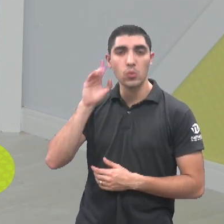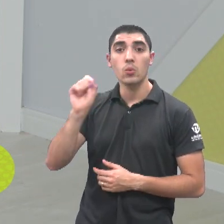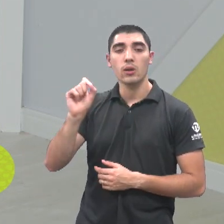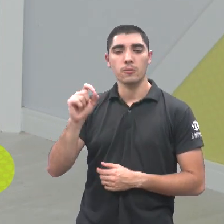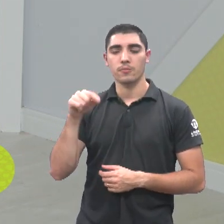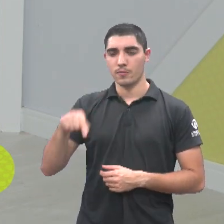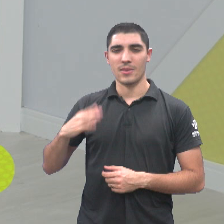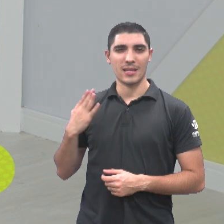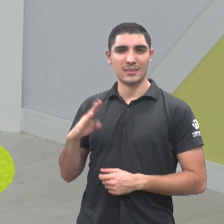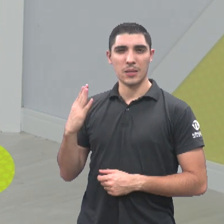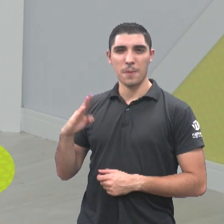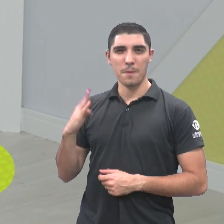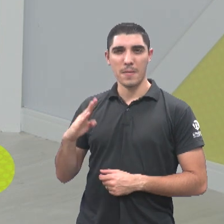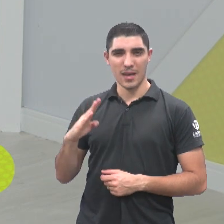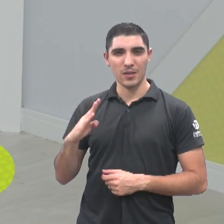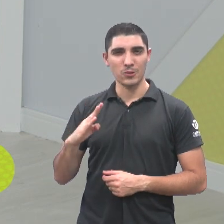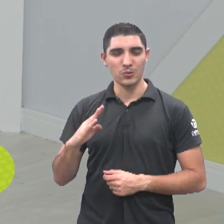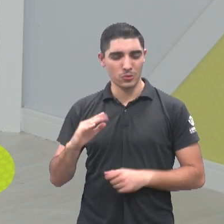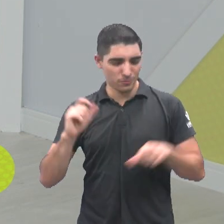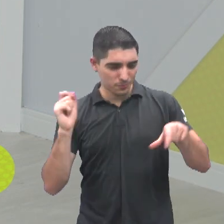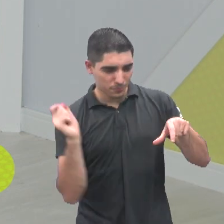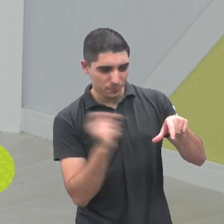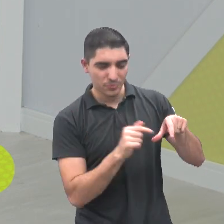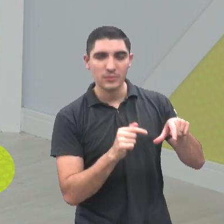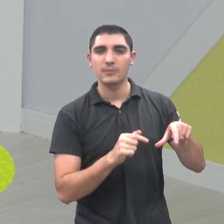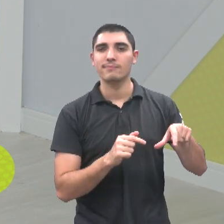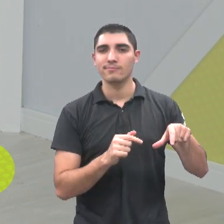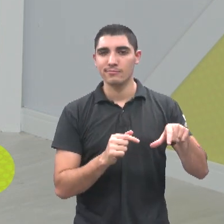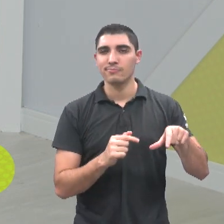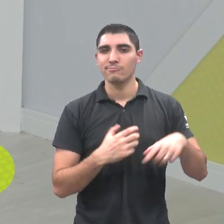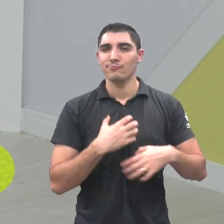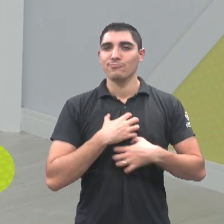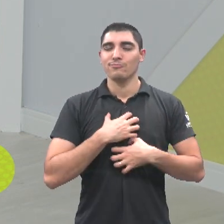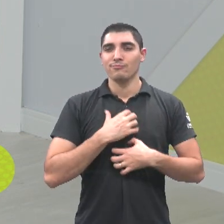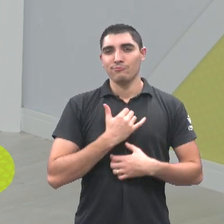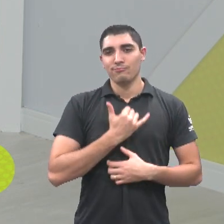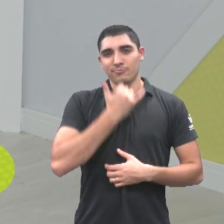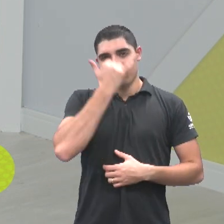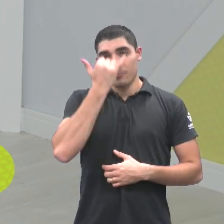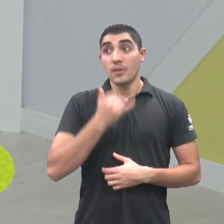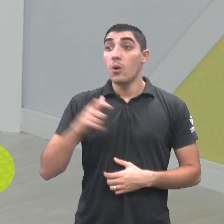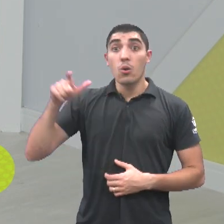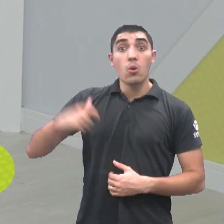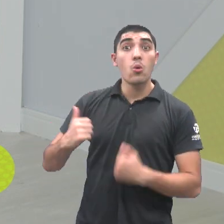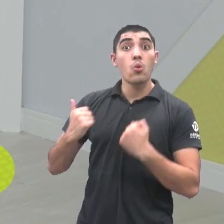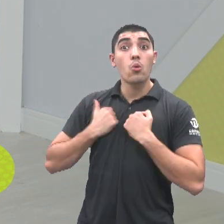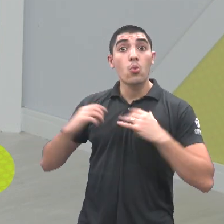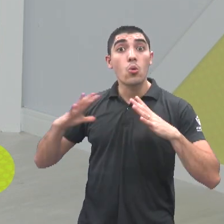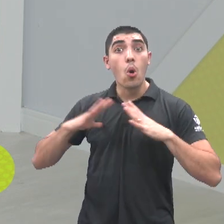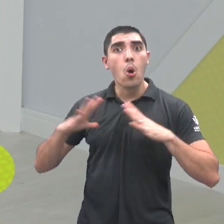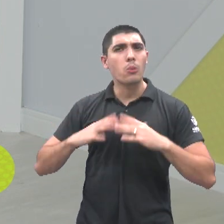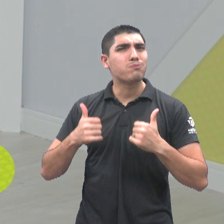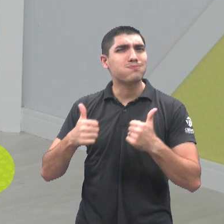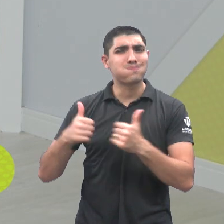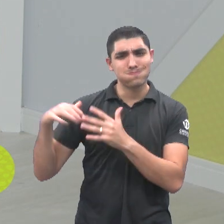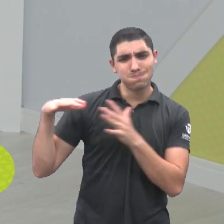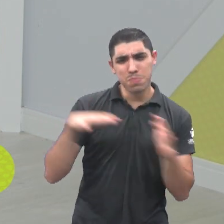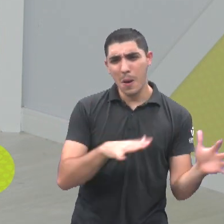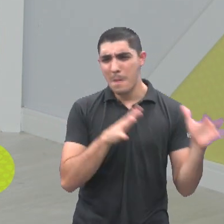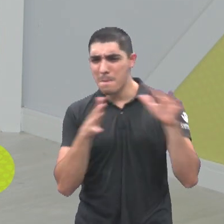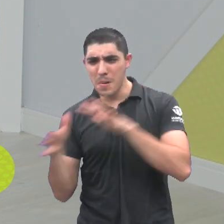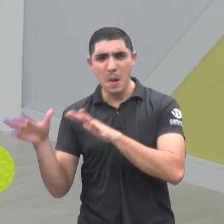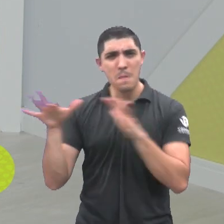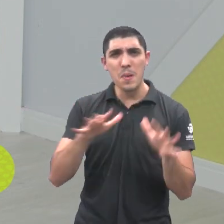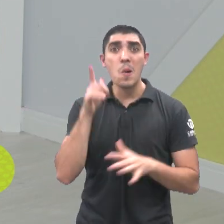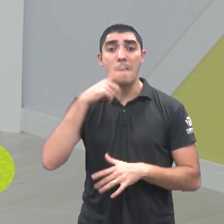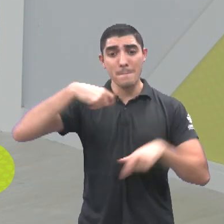Bento foi um balde de água fria muito maior do que a chuva, e o Ariel estava virando o herói da partida, né? Porque ele já tinha feito uma boa defesa